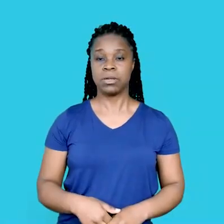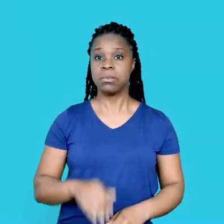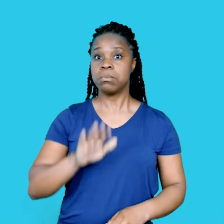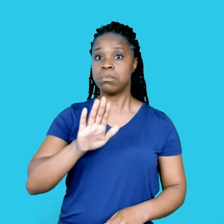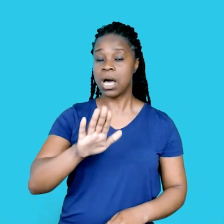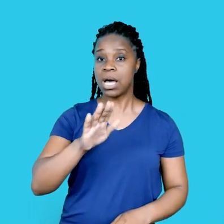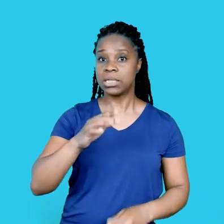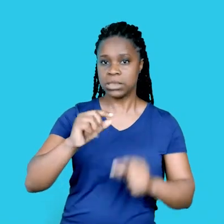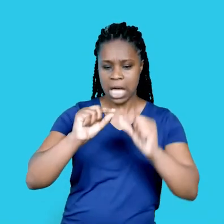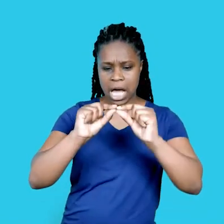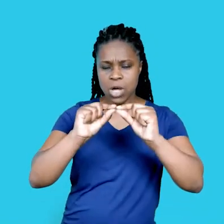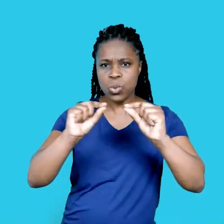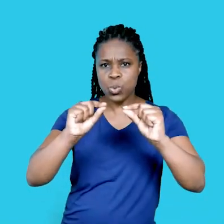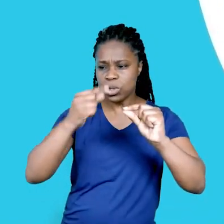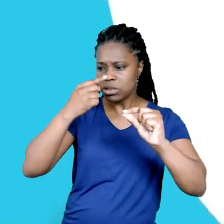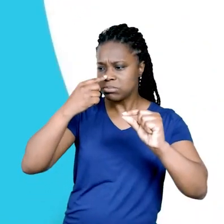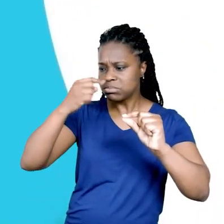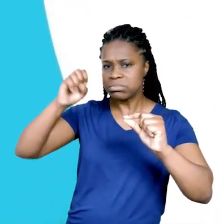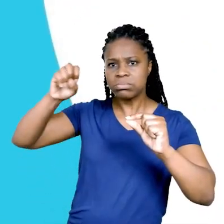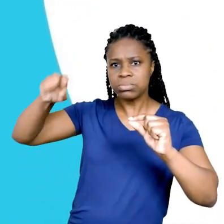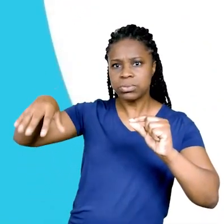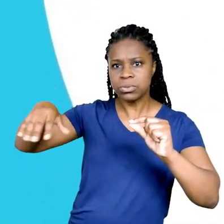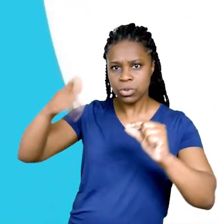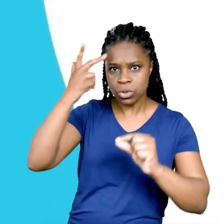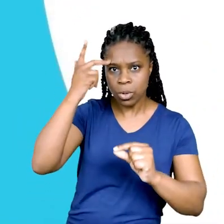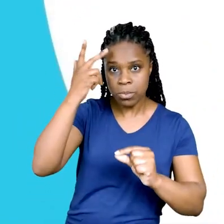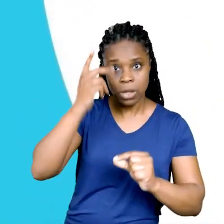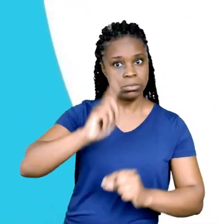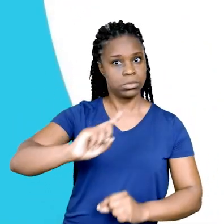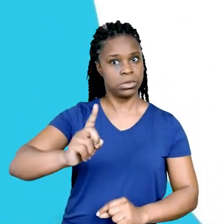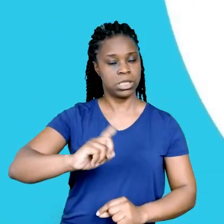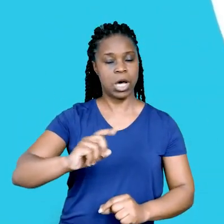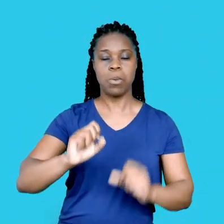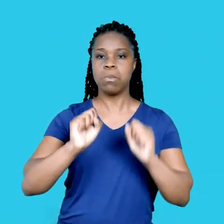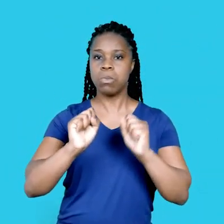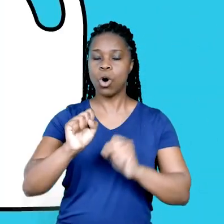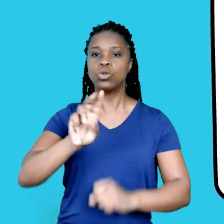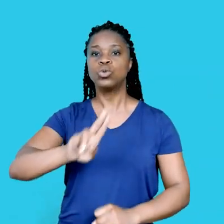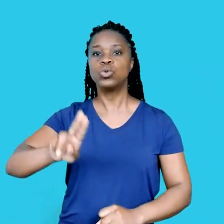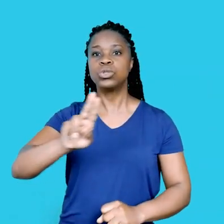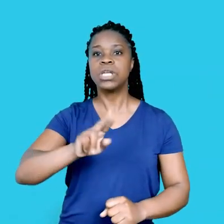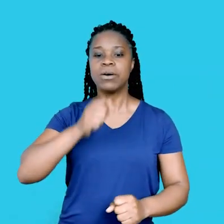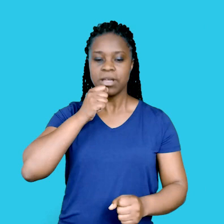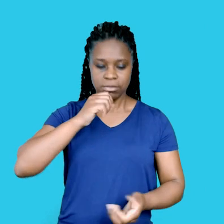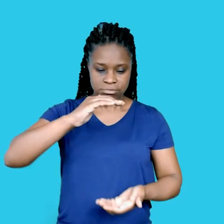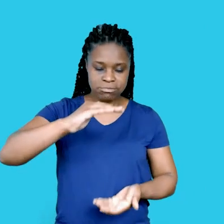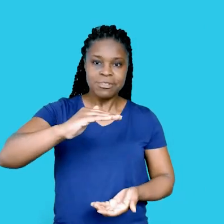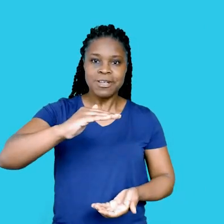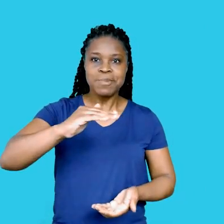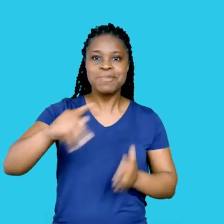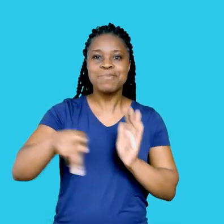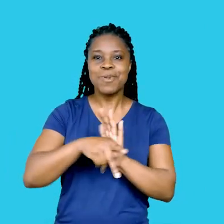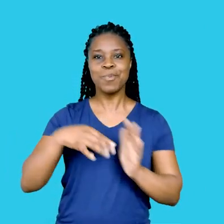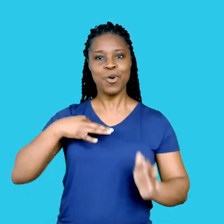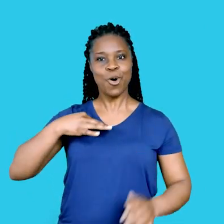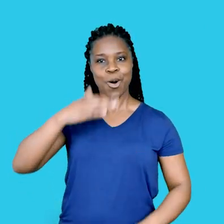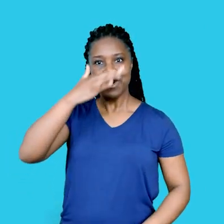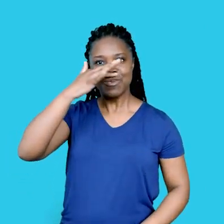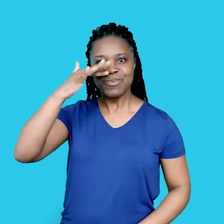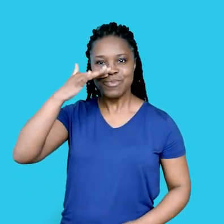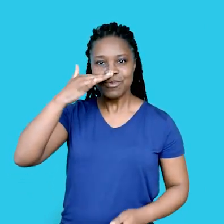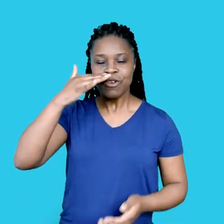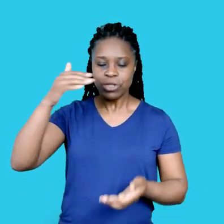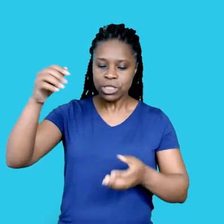Nunca descarte a agulha no lixo comum. Você pode utilizar, por exemplo, a embalagem de amaciante de roupas.